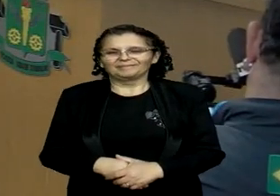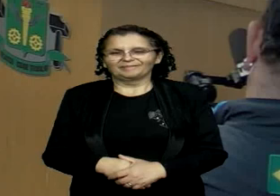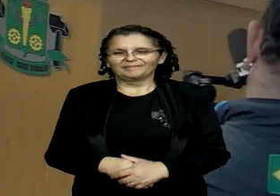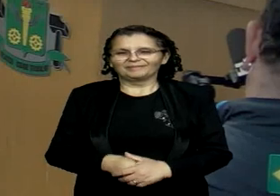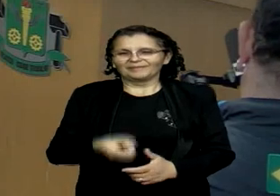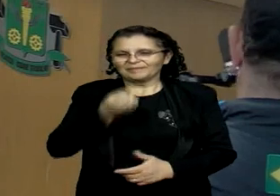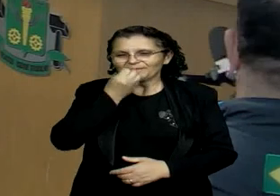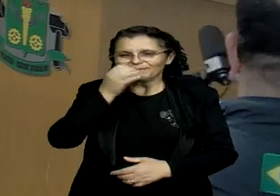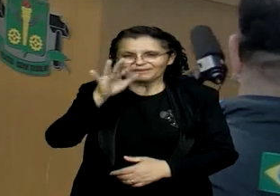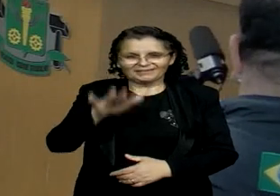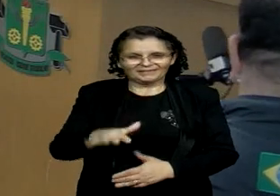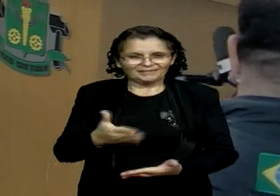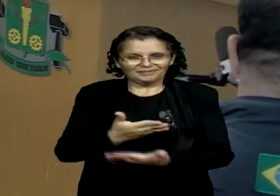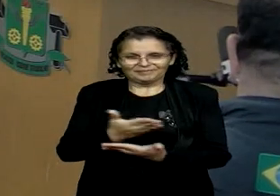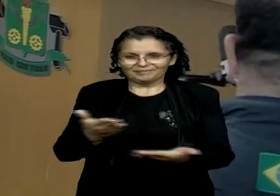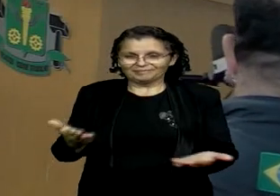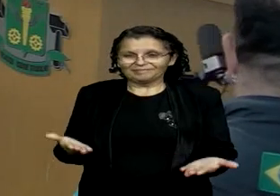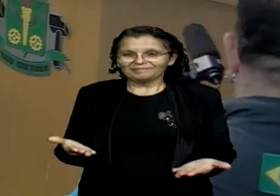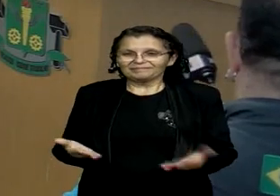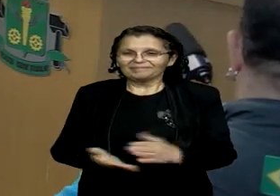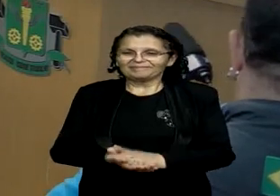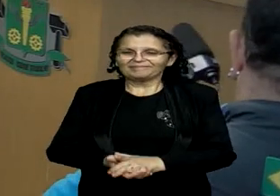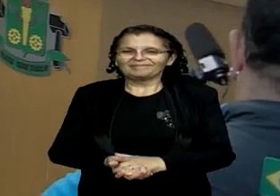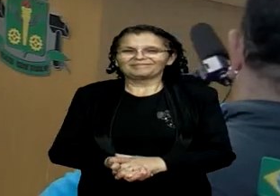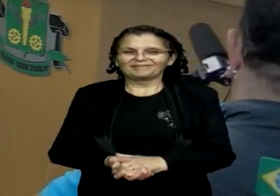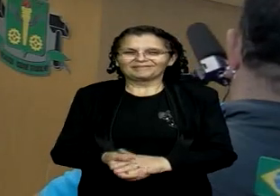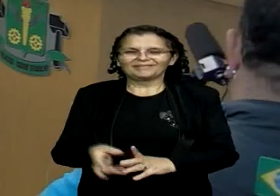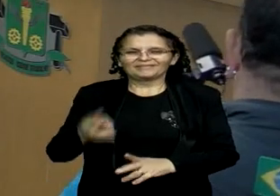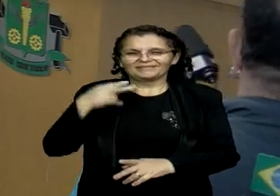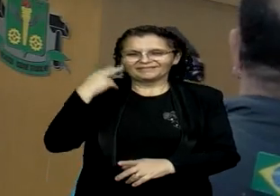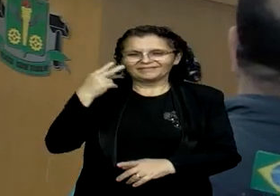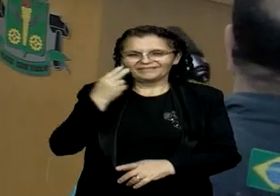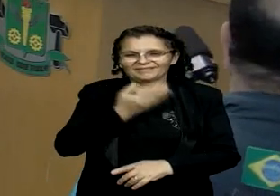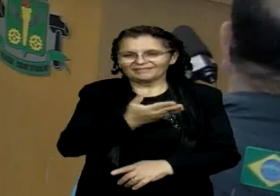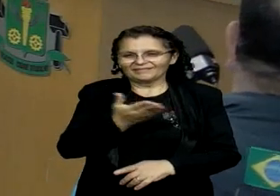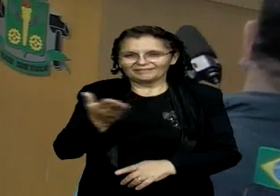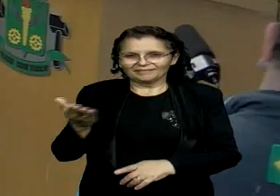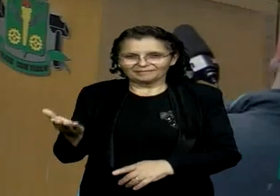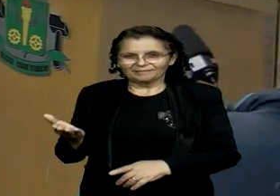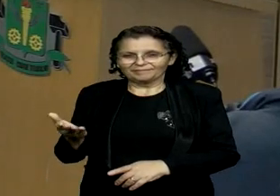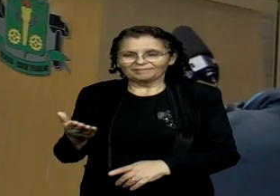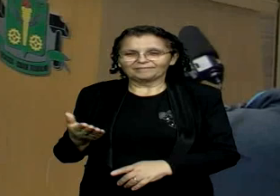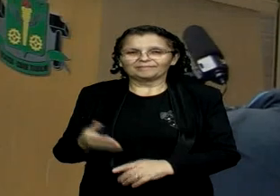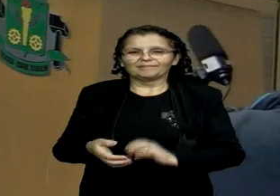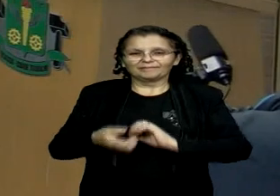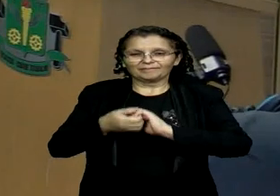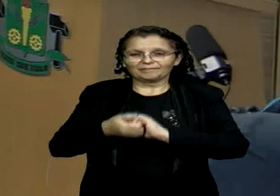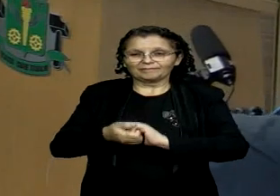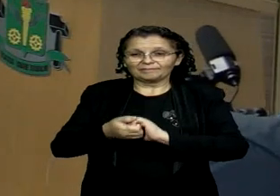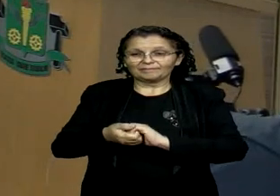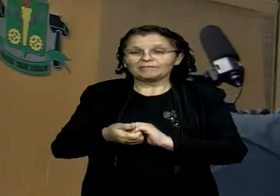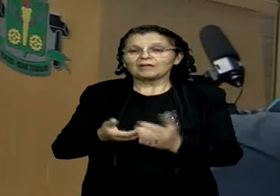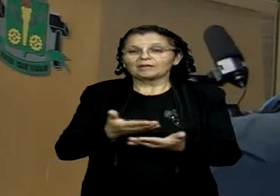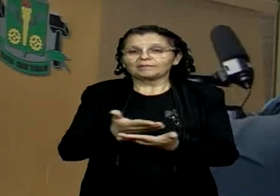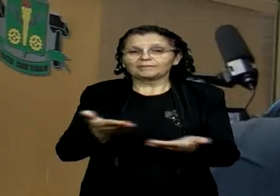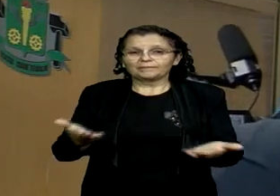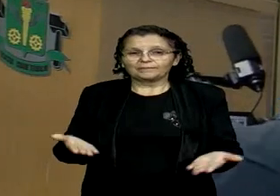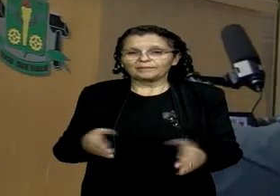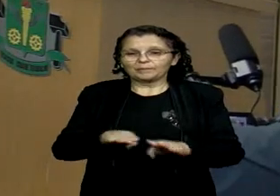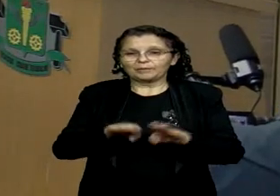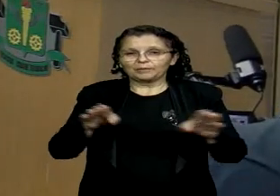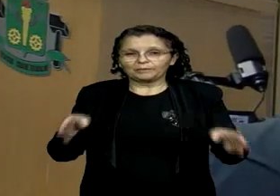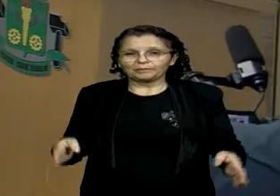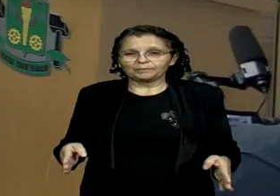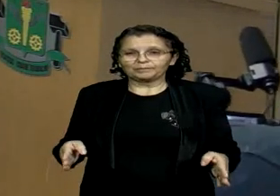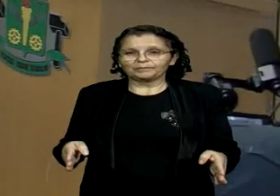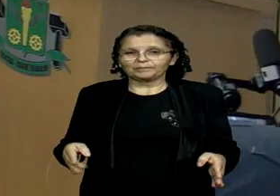Boa tarde a todos. Boa tarde, nobres vereadores e vereadoras. Saudar aqui a mesa em